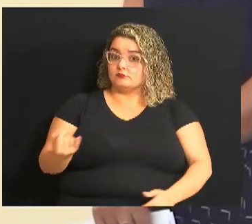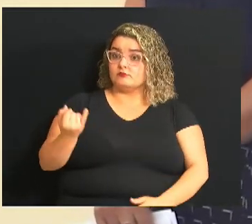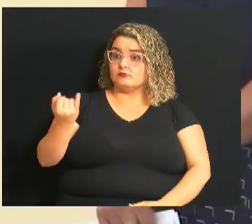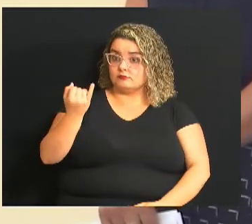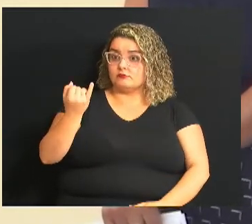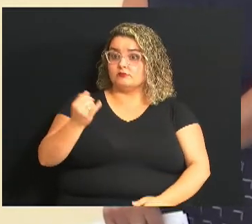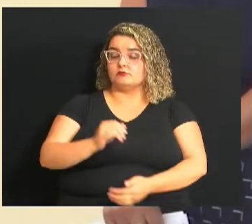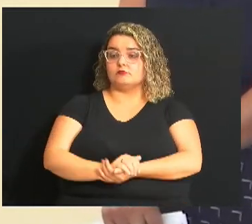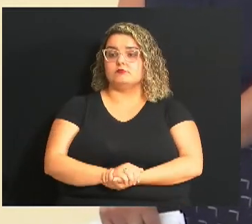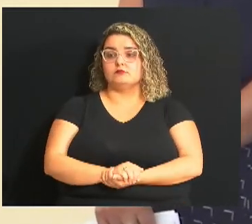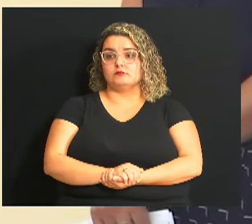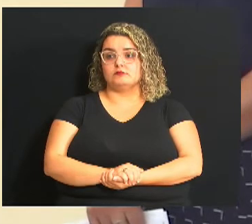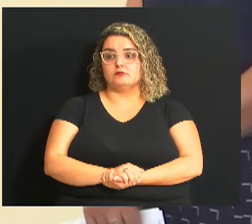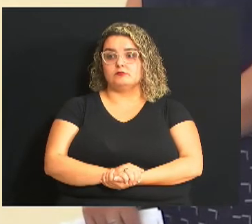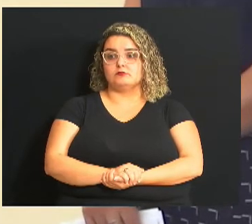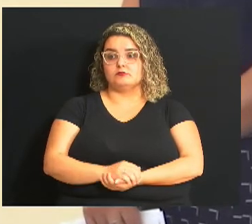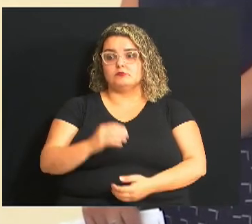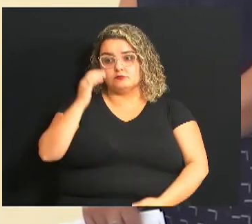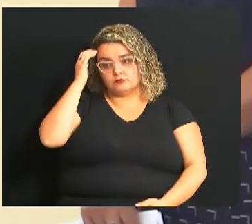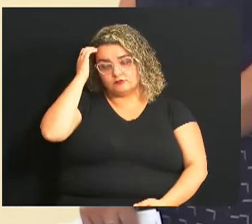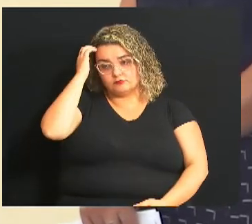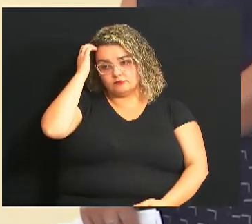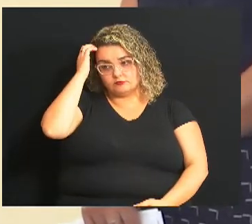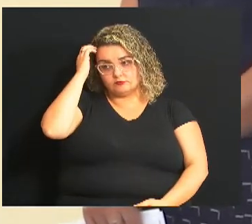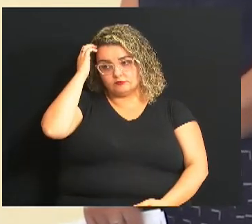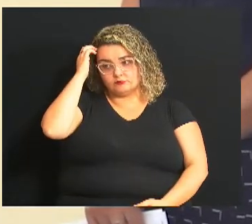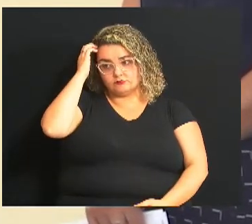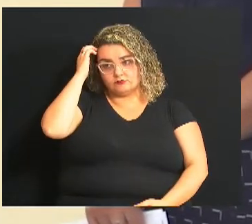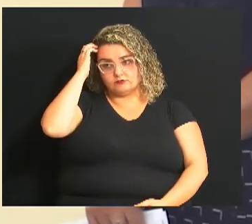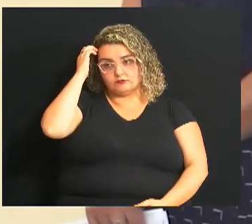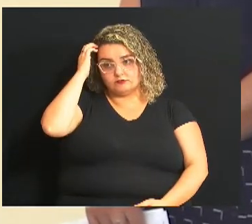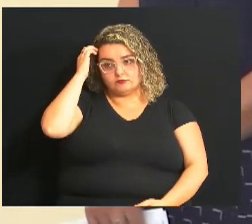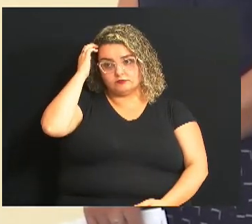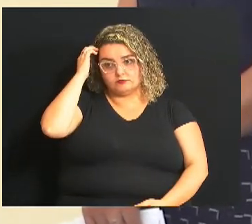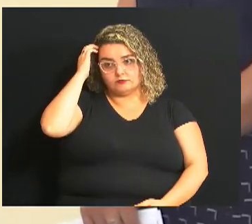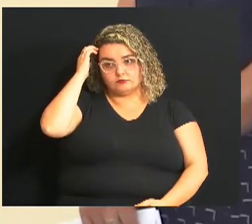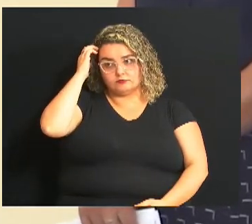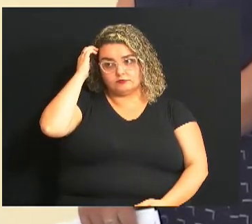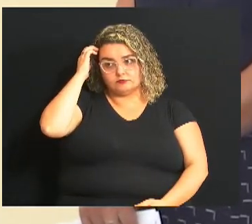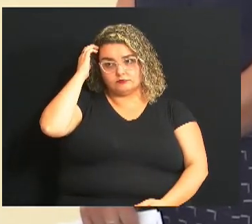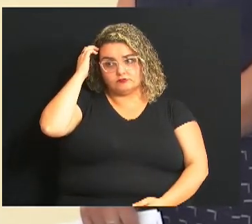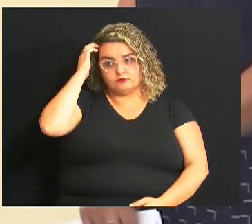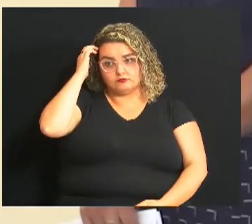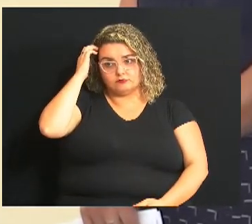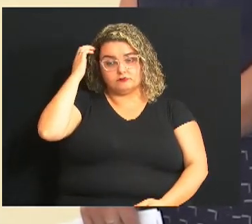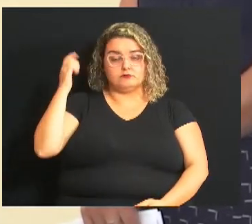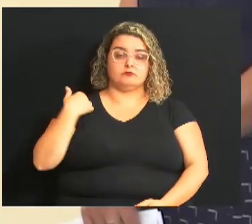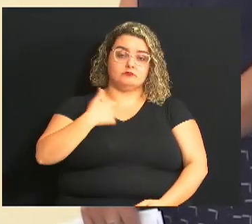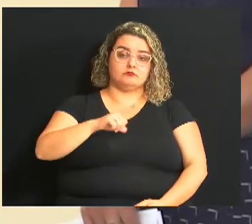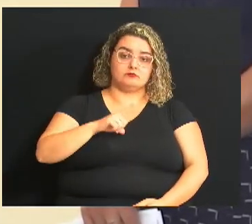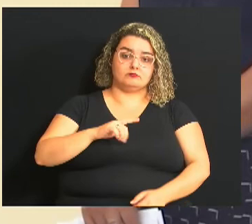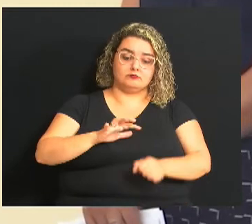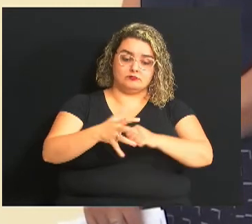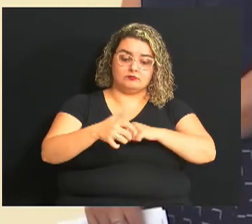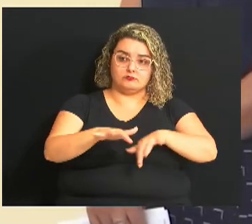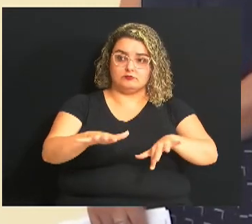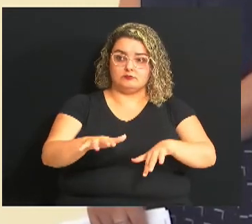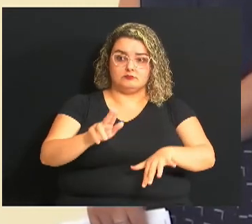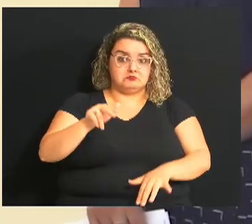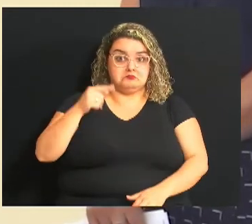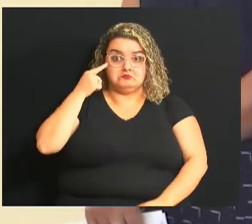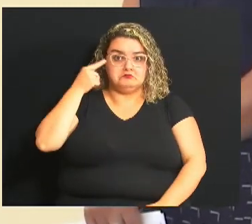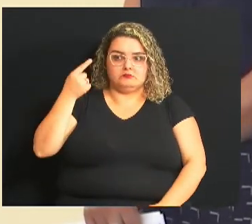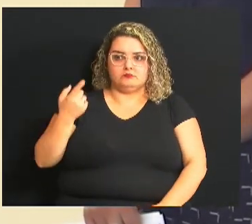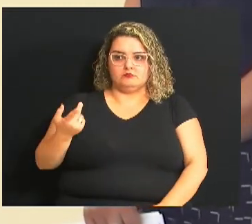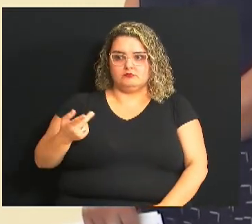né? Nós tivemos uma pandemia que era algo impensável, né? Eu sou professor de História, a gente